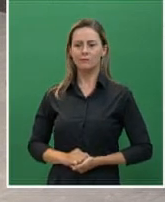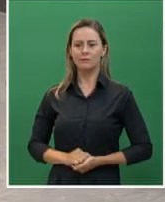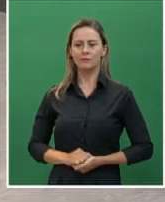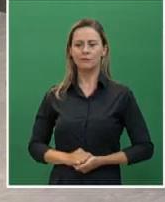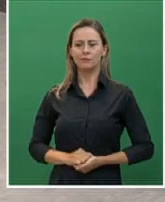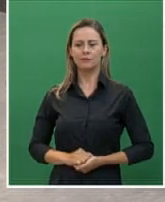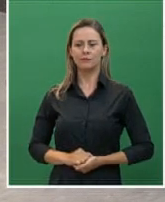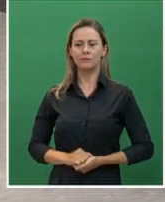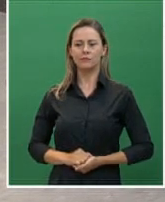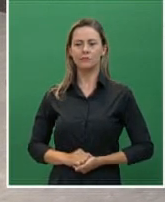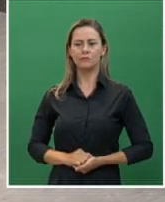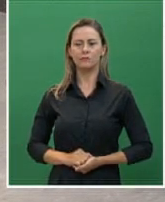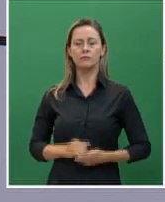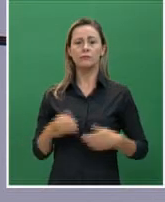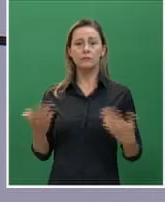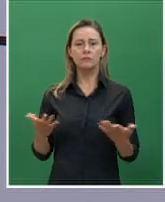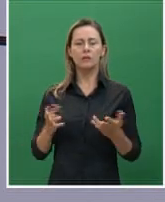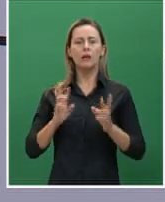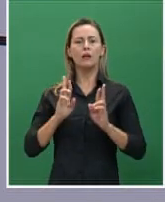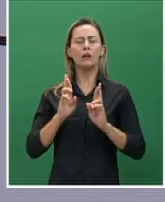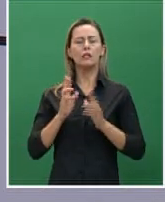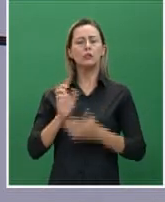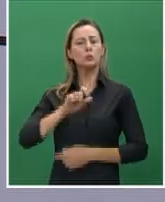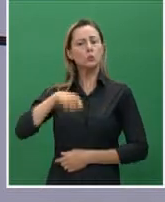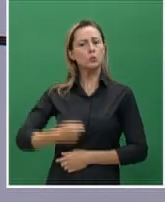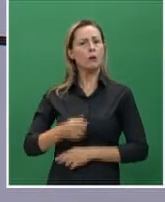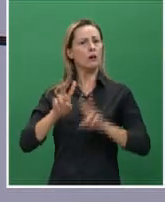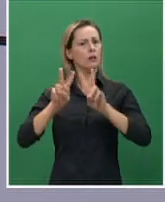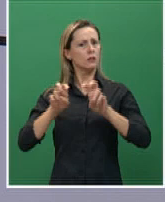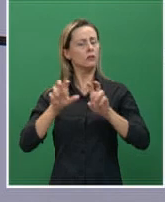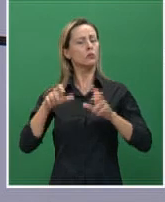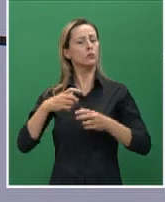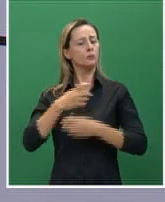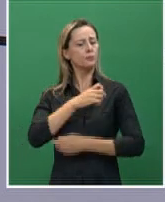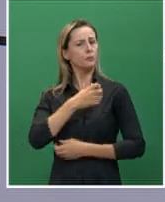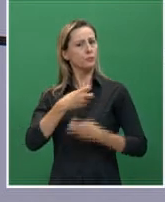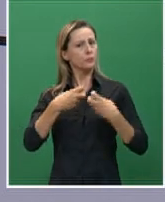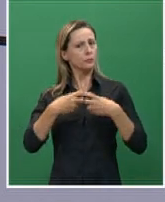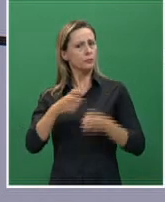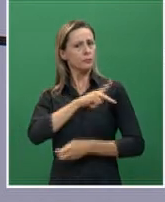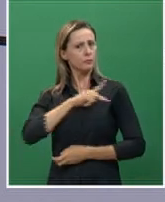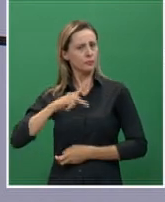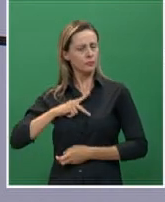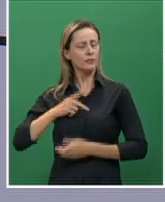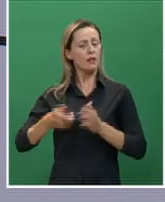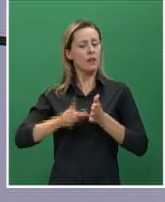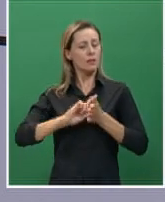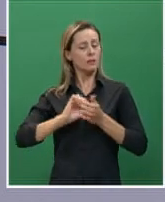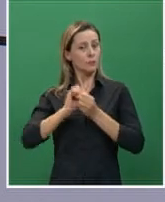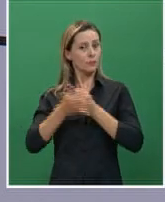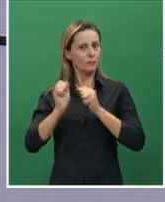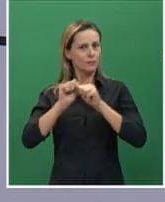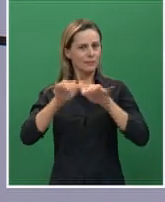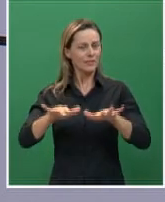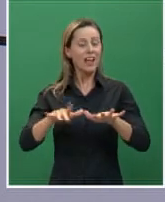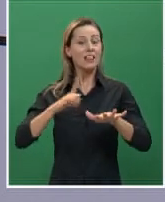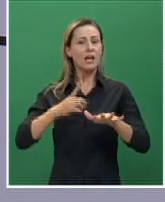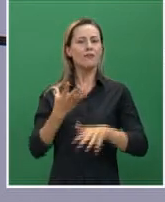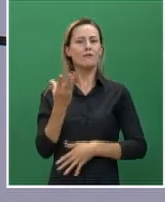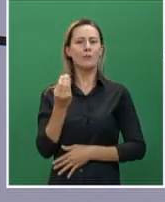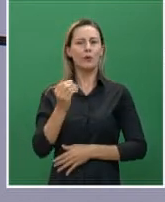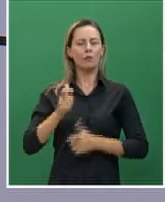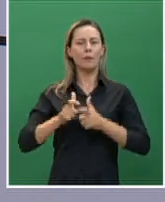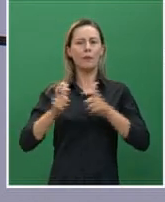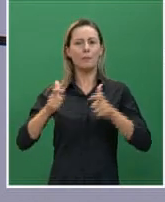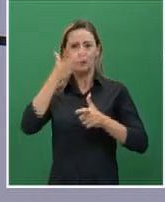tempo 10 minutos por favor então com relação ao transporte coletivo Nós antes da pandemia vemos um crescimento avião crescimento de passageiros